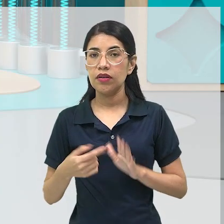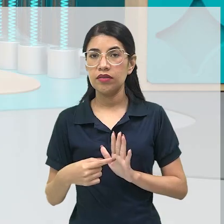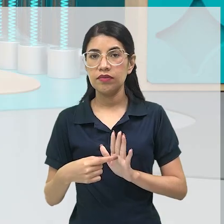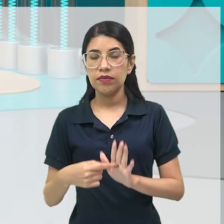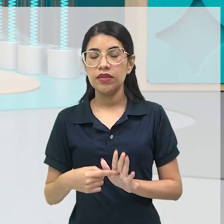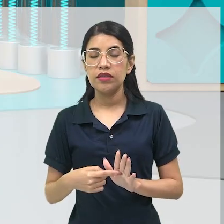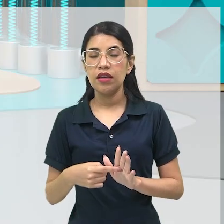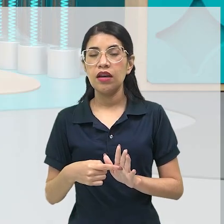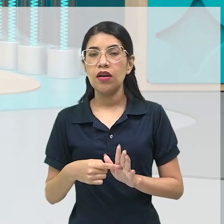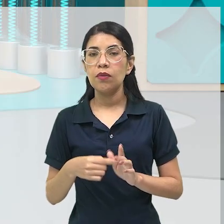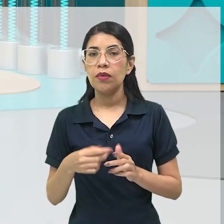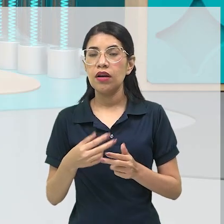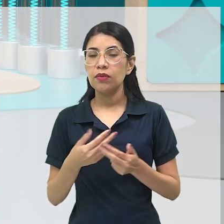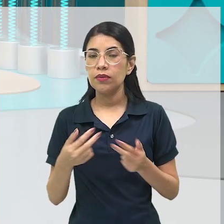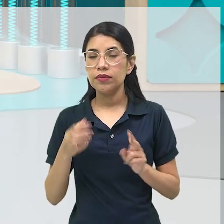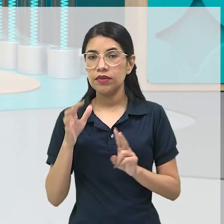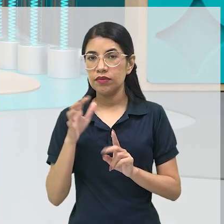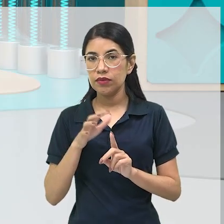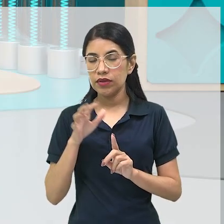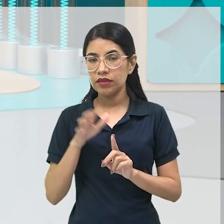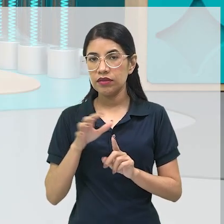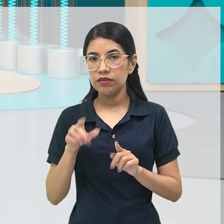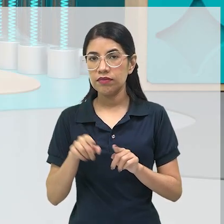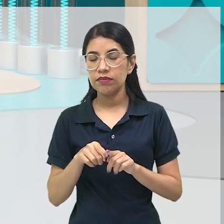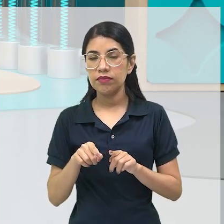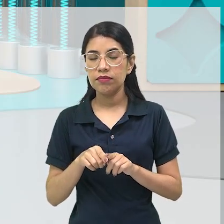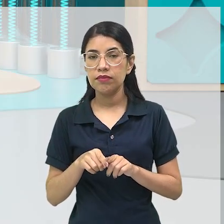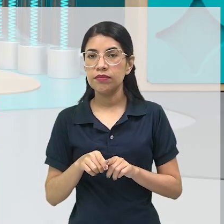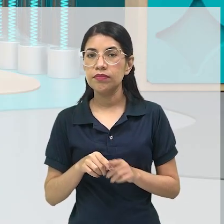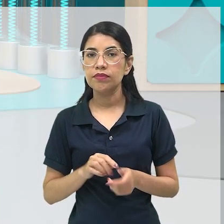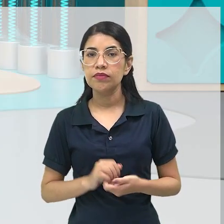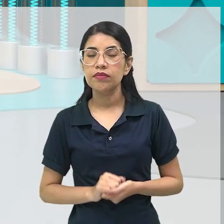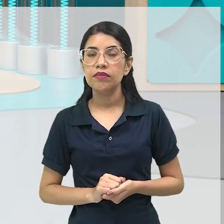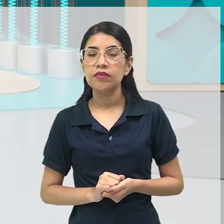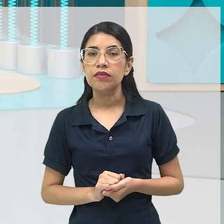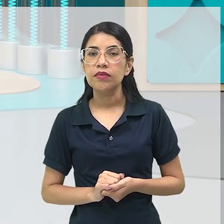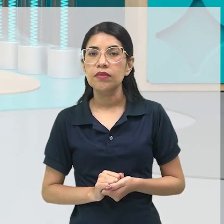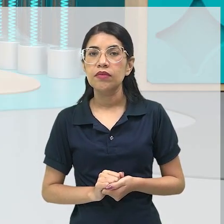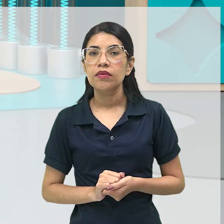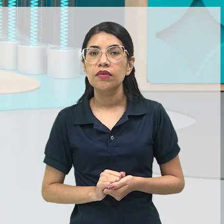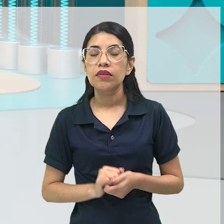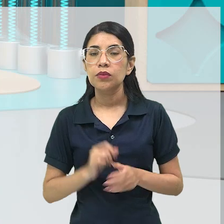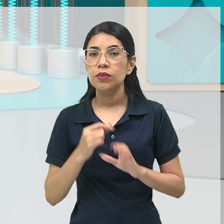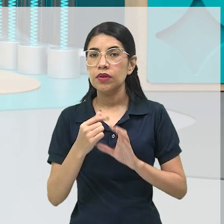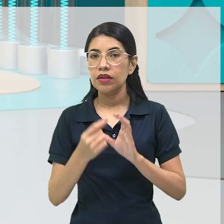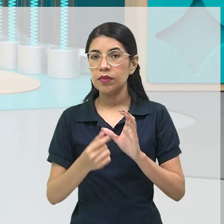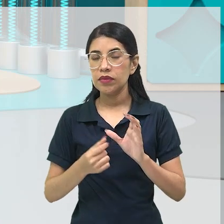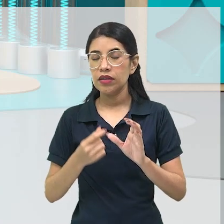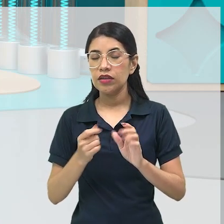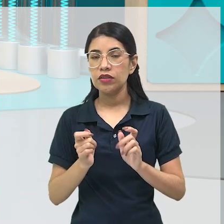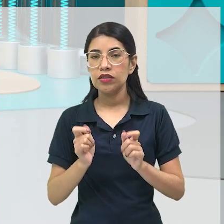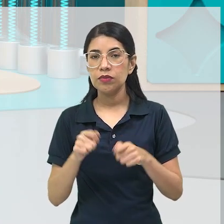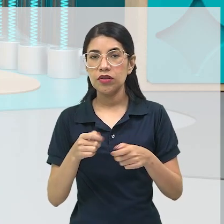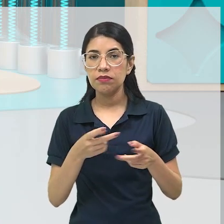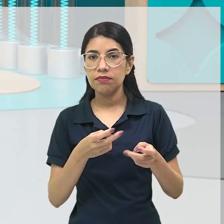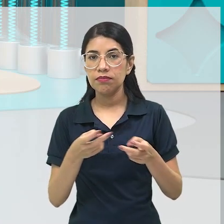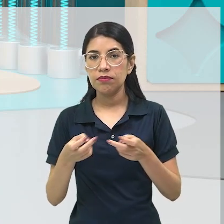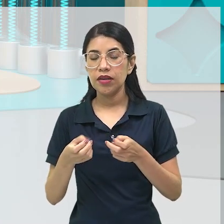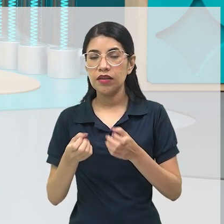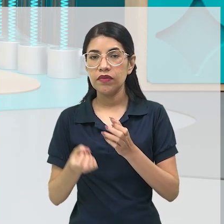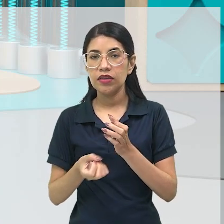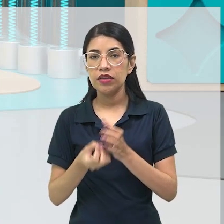acaba influenciando. E quando a gente fala desse olhar do capitalismo, vamos perceber que ele surge